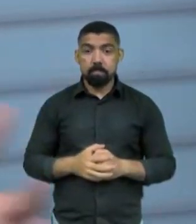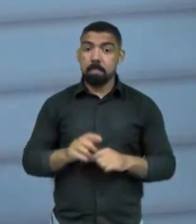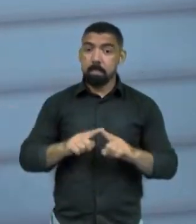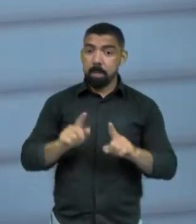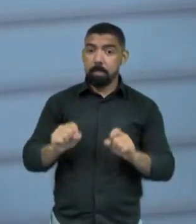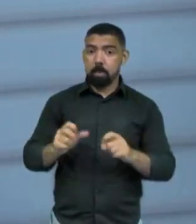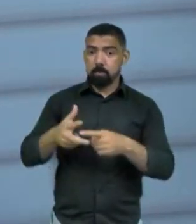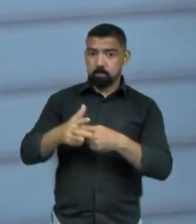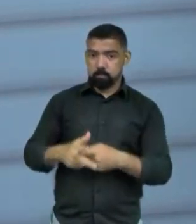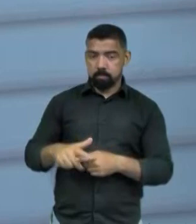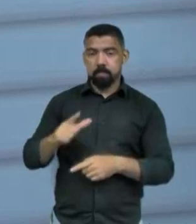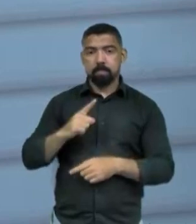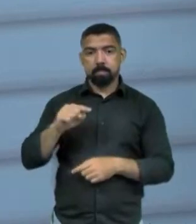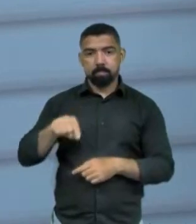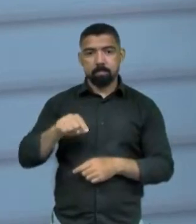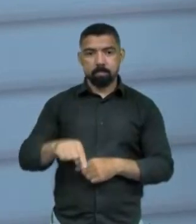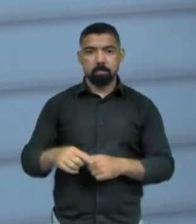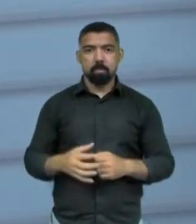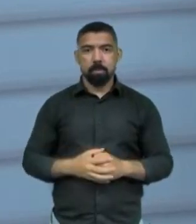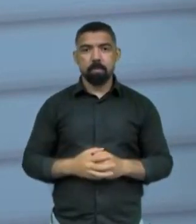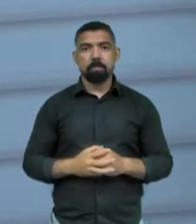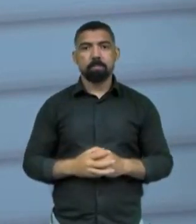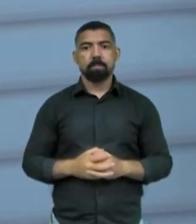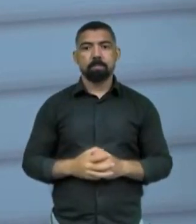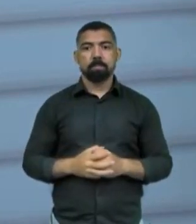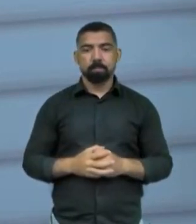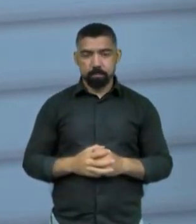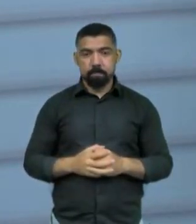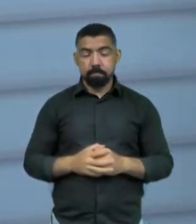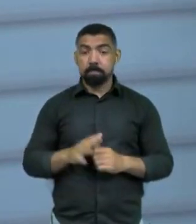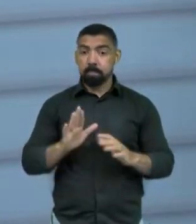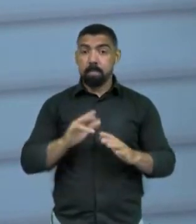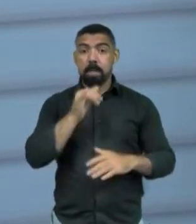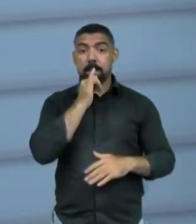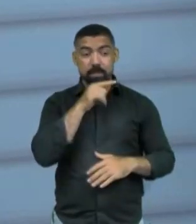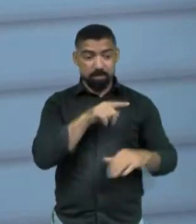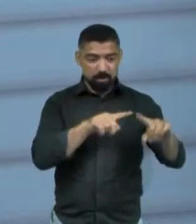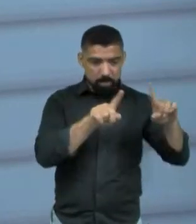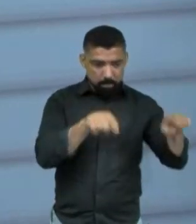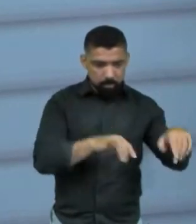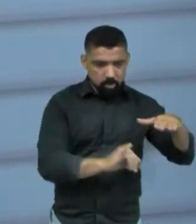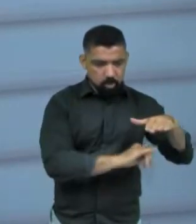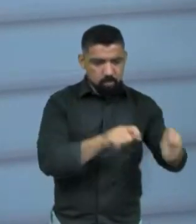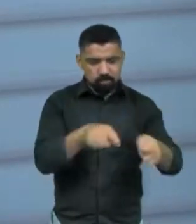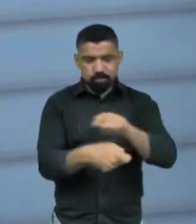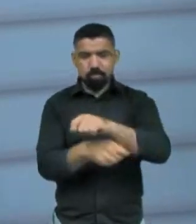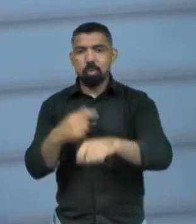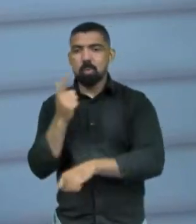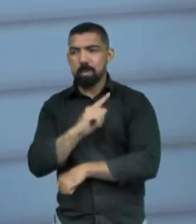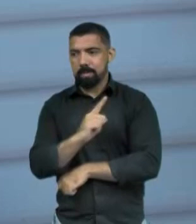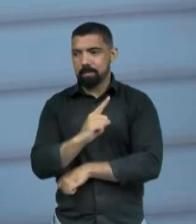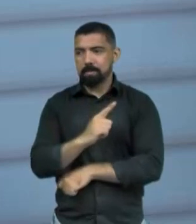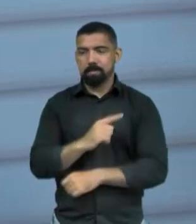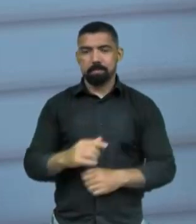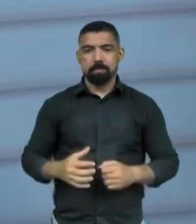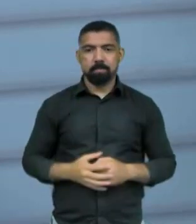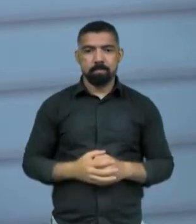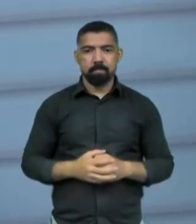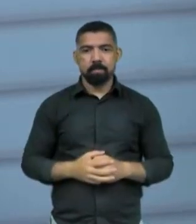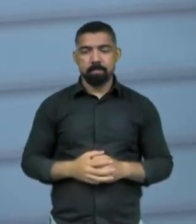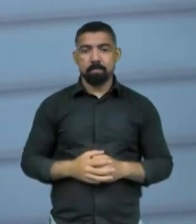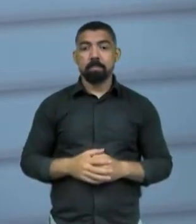Com certeza. E a gente precisa dessa institucionalização e a gente vai precisar de uma governança do